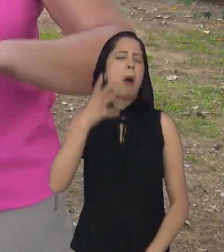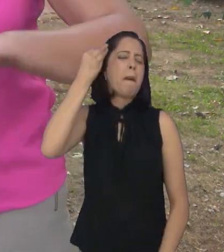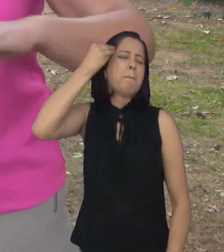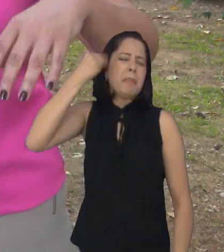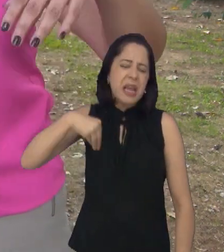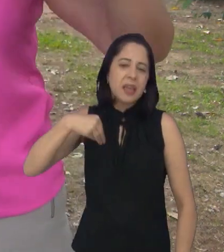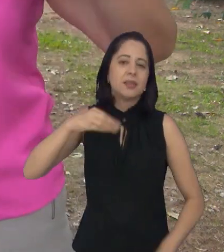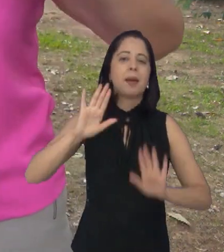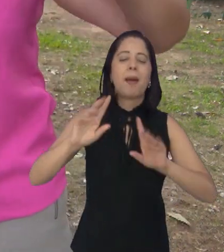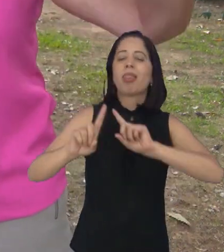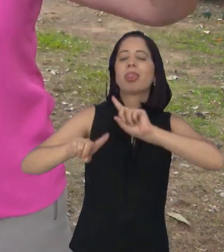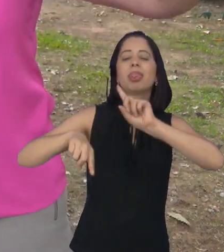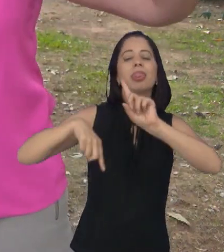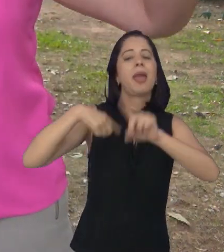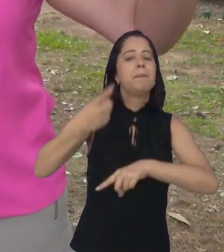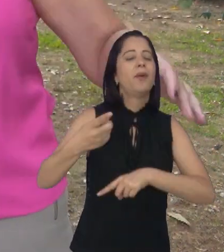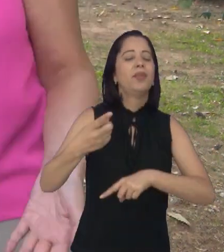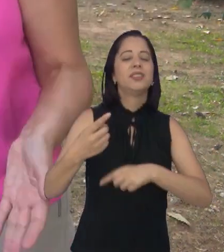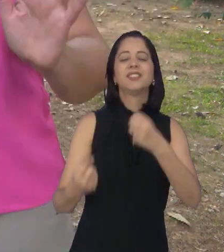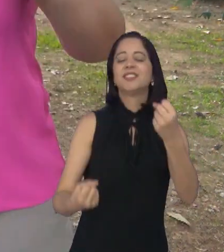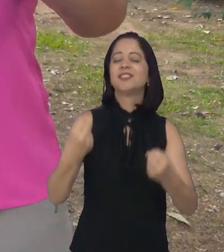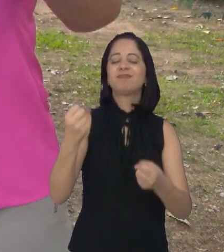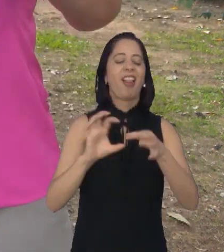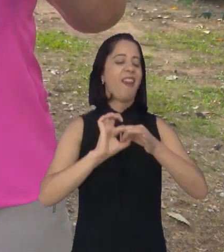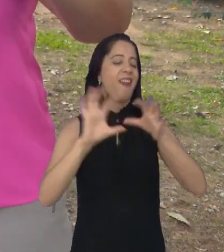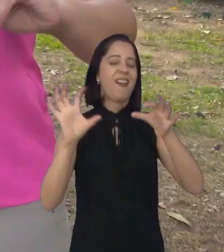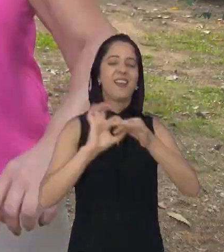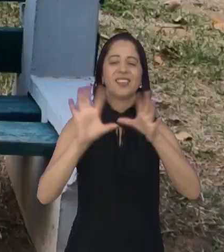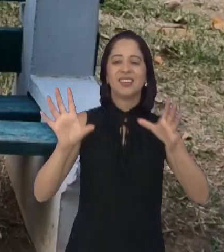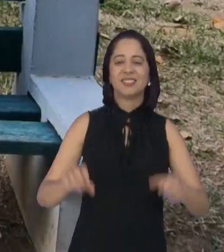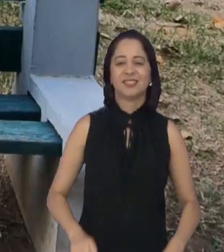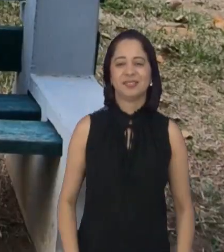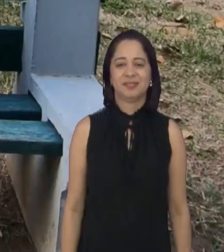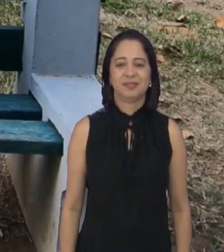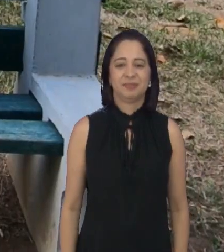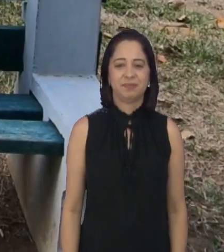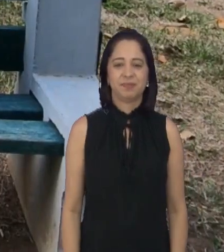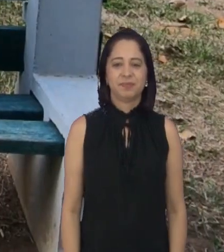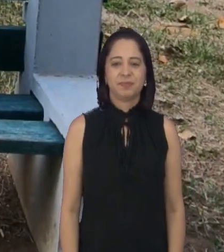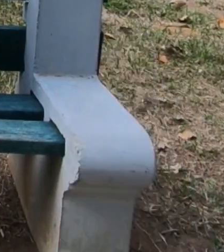habilitação, mas depois que deslanchei não parei mais. Tchau, tchau!